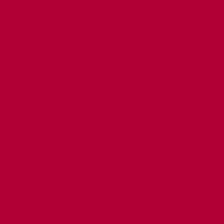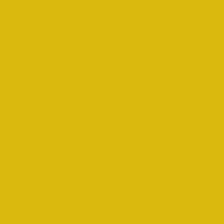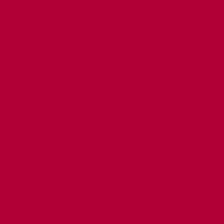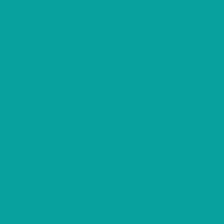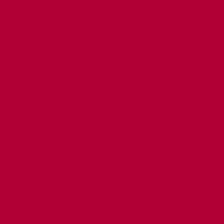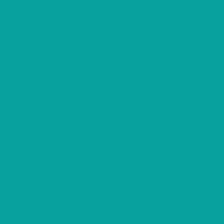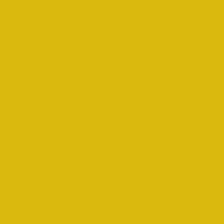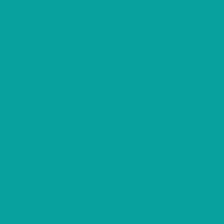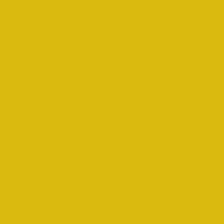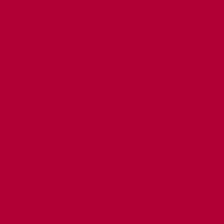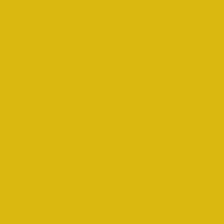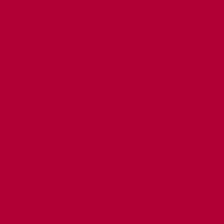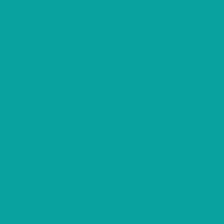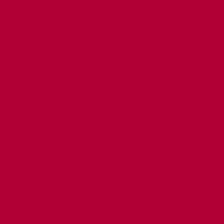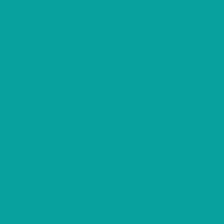Música